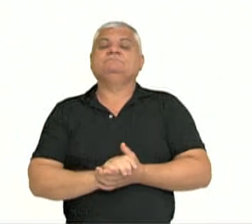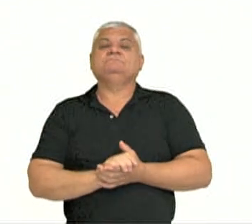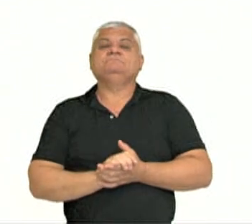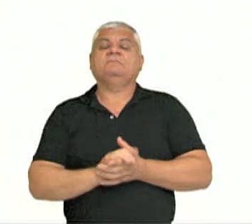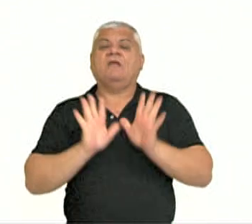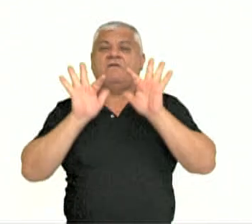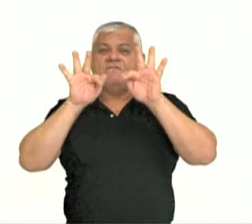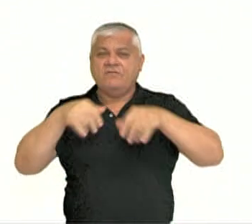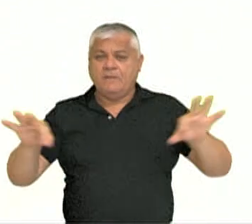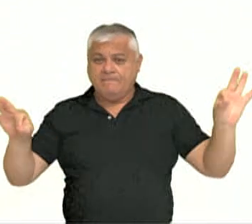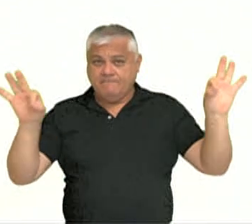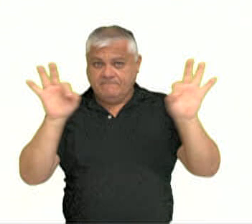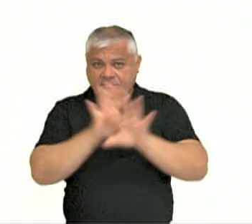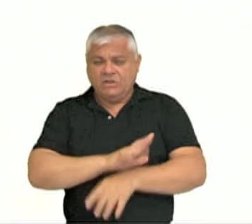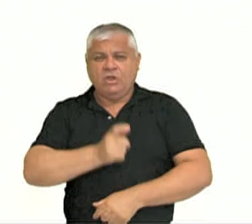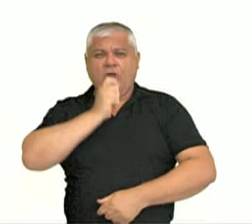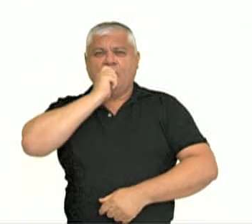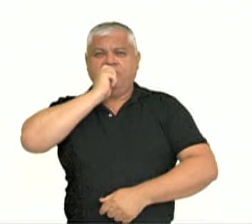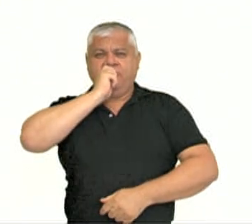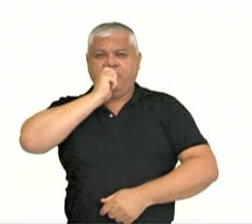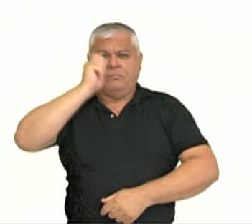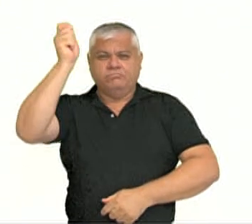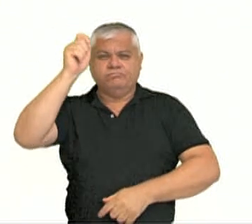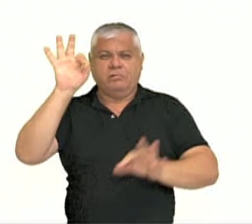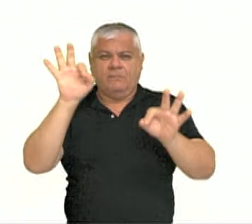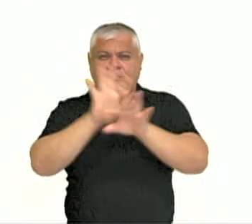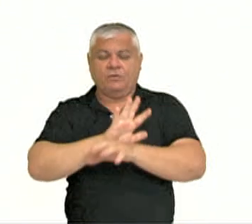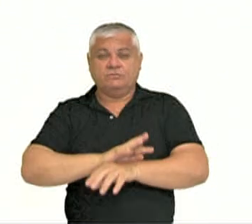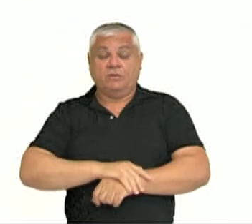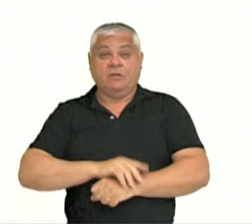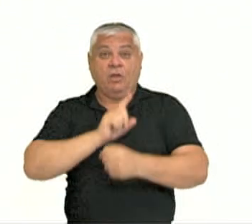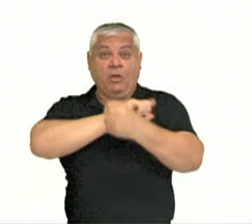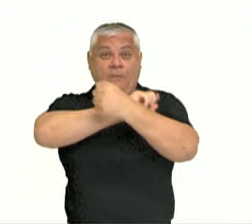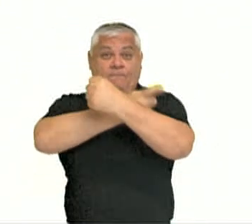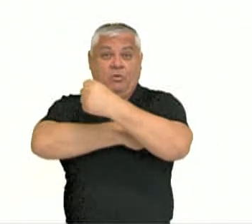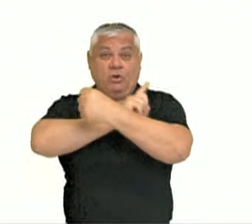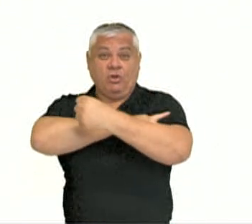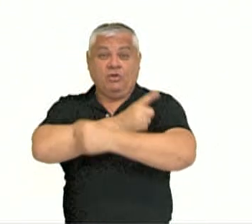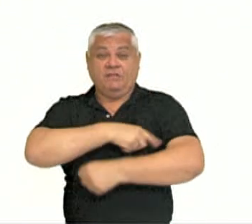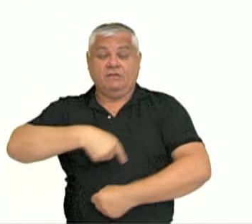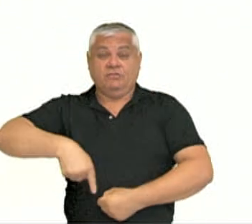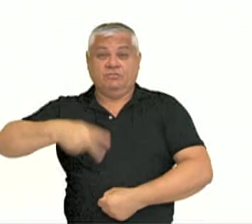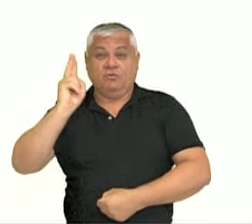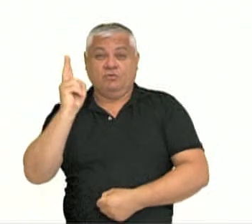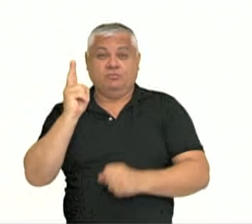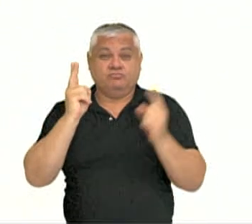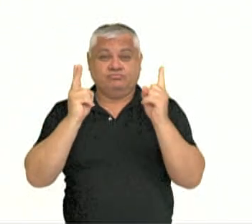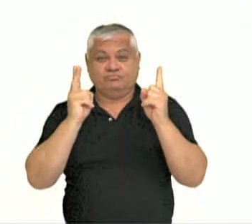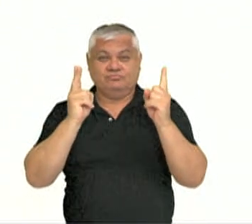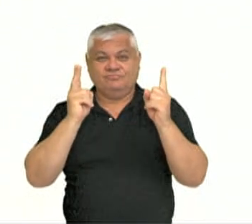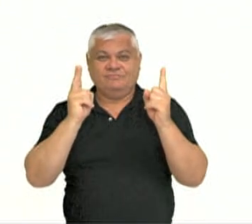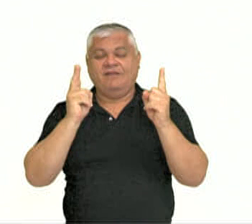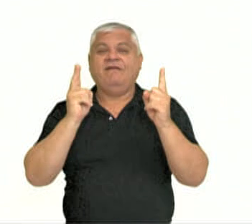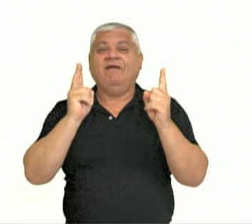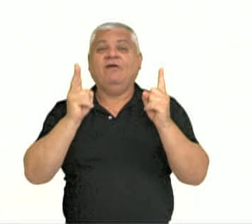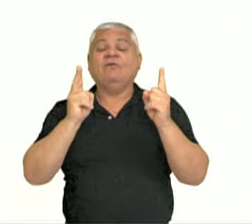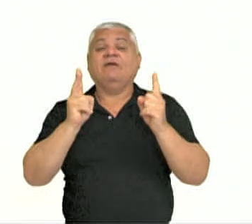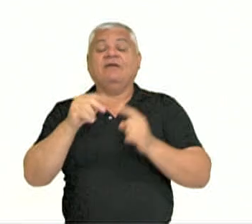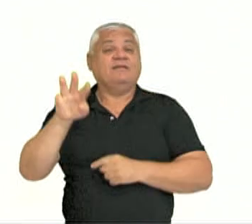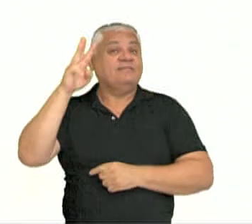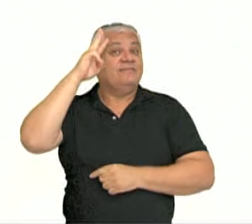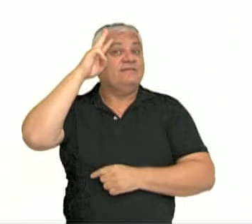após o fim da partida do Senegal contra a Polônia, que terminou em 2-1 para os senegaleses, nesta terça,